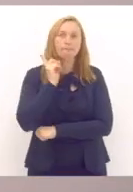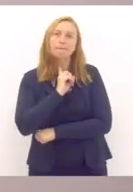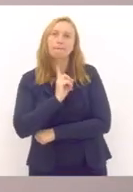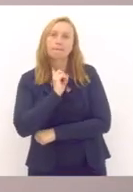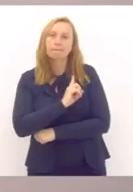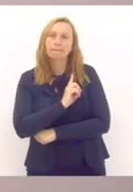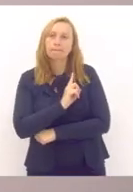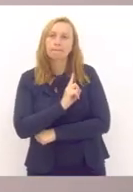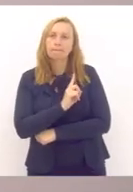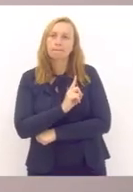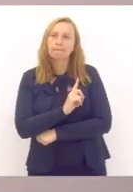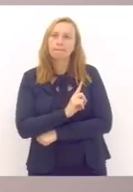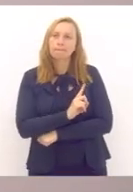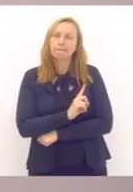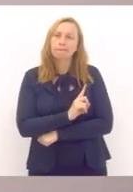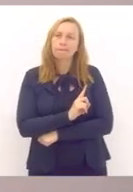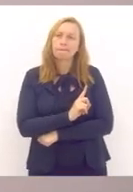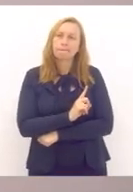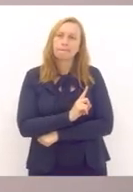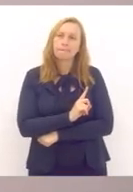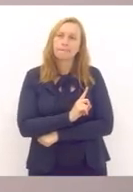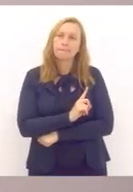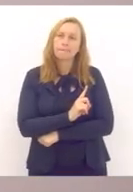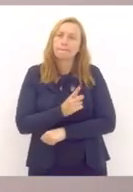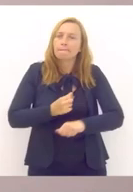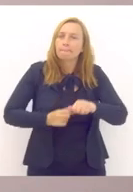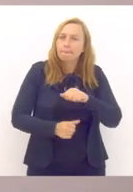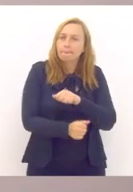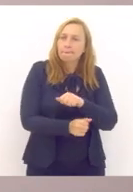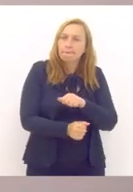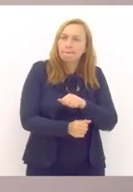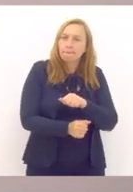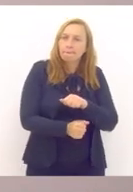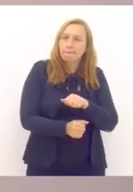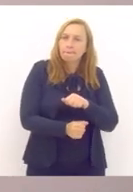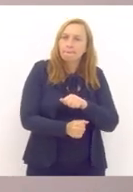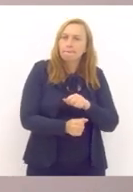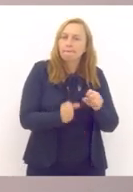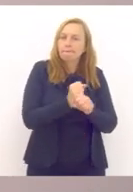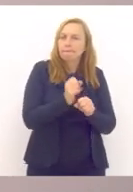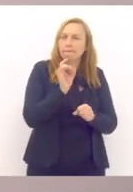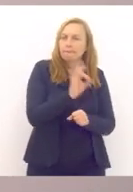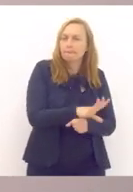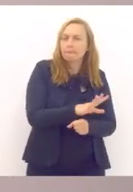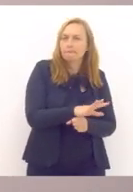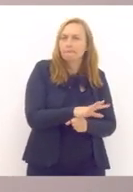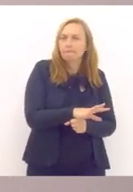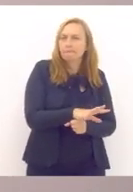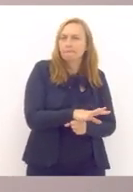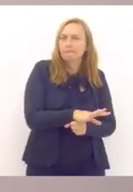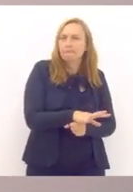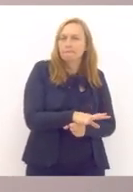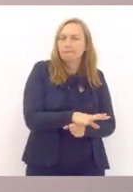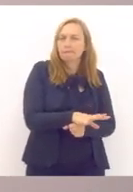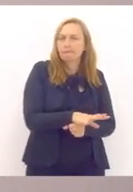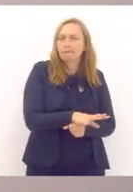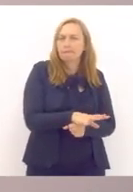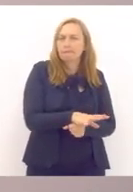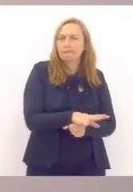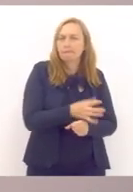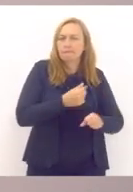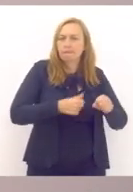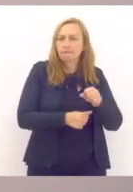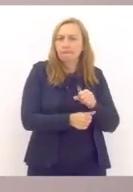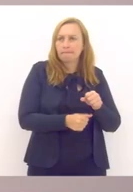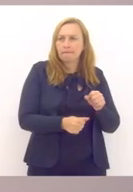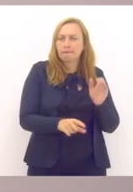Gerais se investiram muito, vou dizer, na última década, uma modernização dos benefícios deles, a